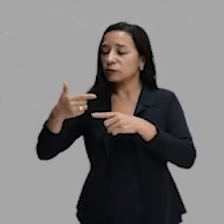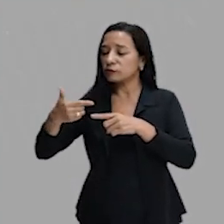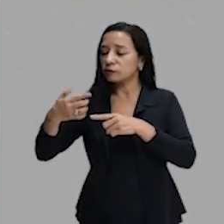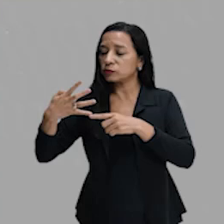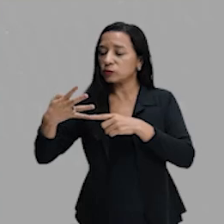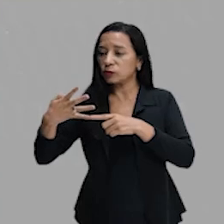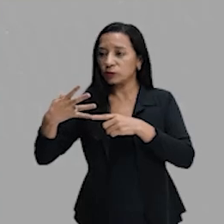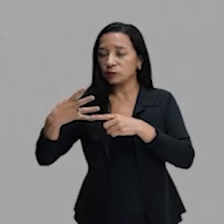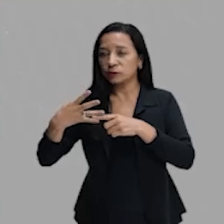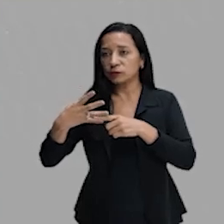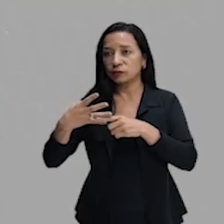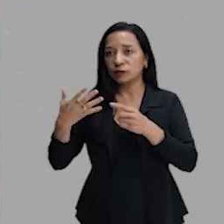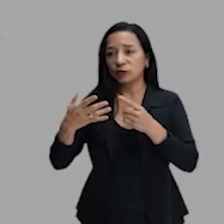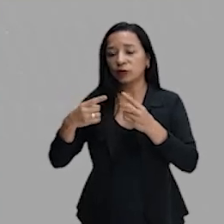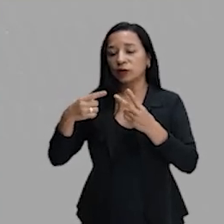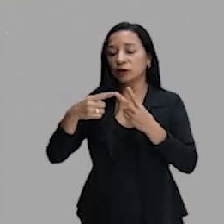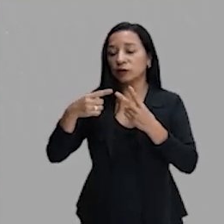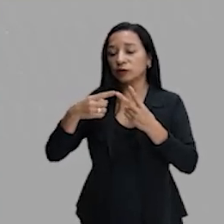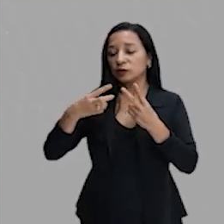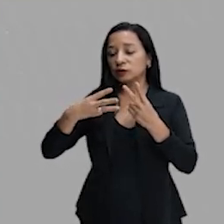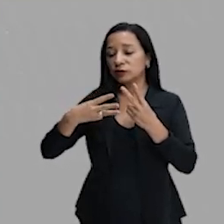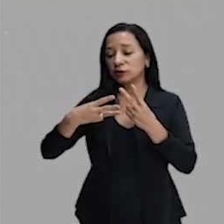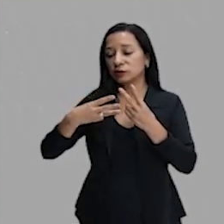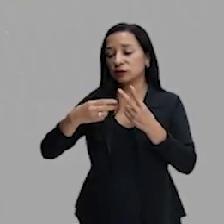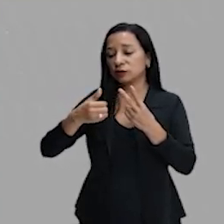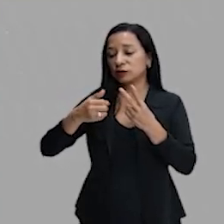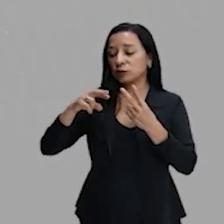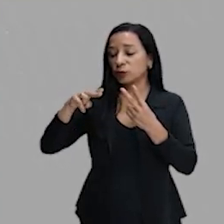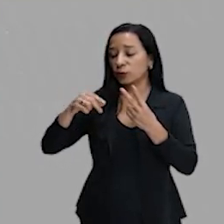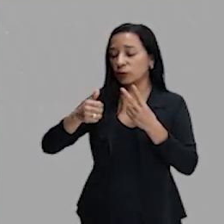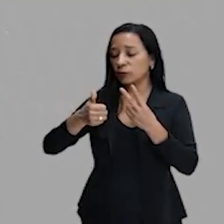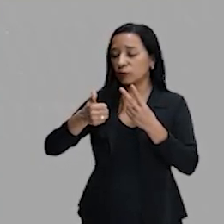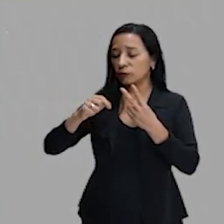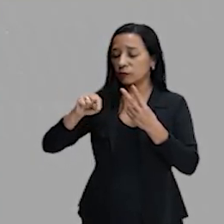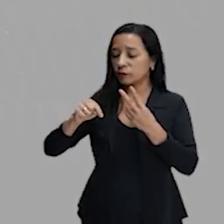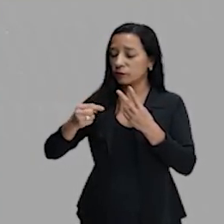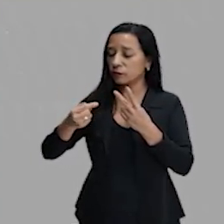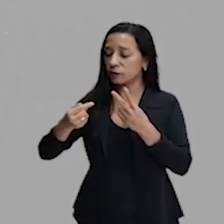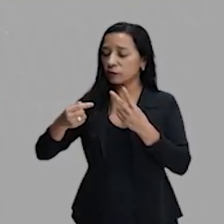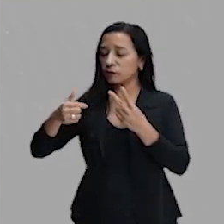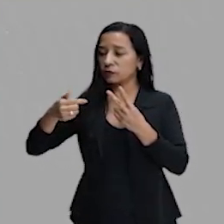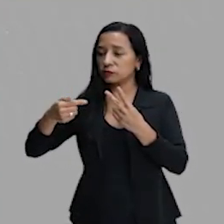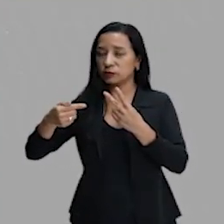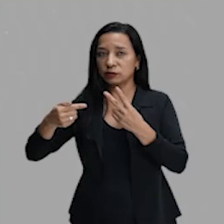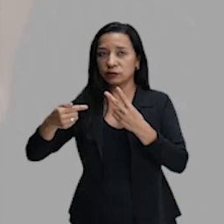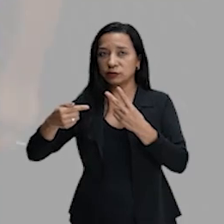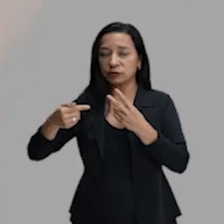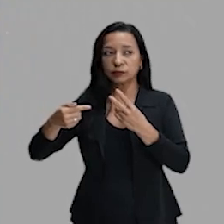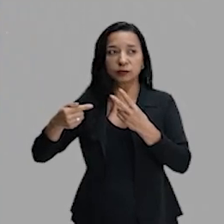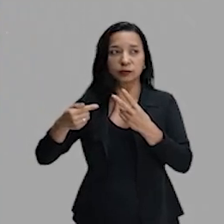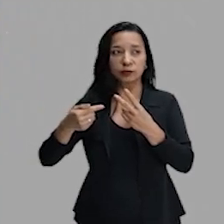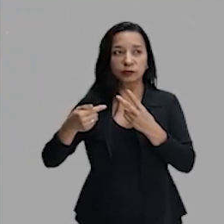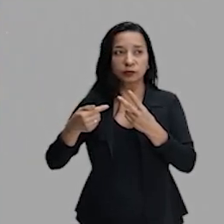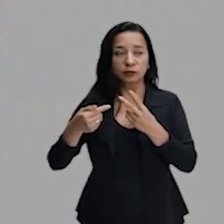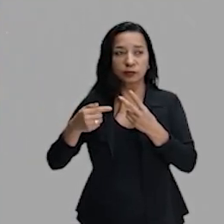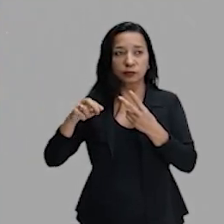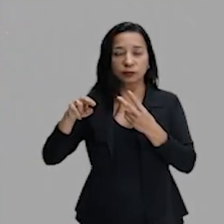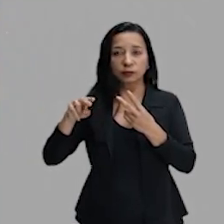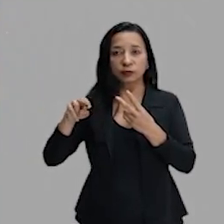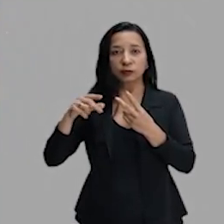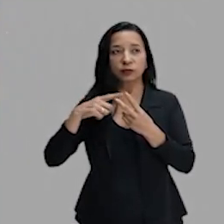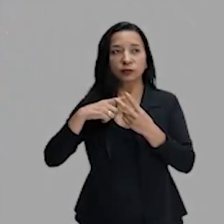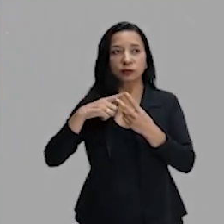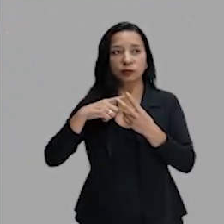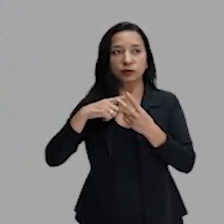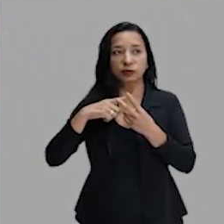considerar √3 = 1,7 tá vamos fazer essa aproximação certo então você vai ter